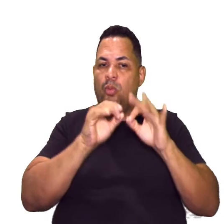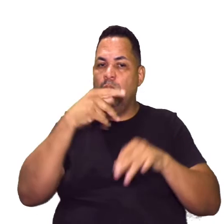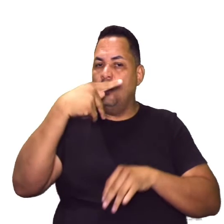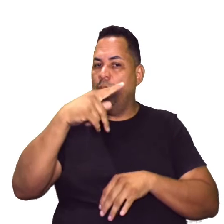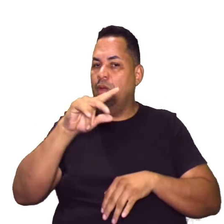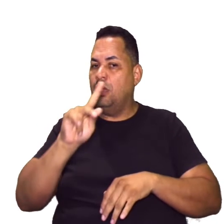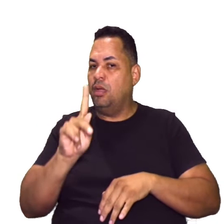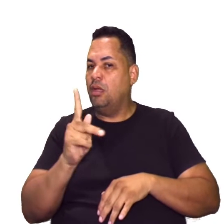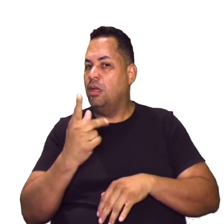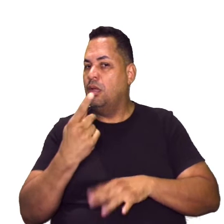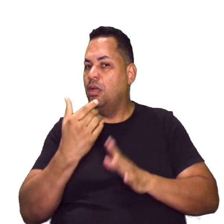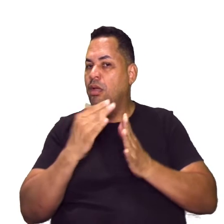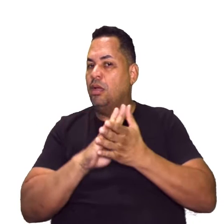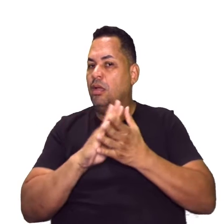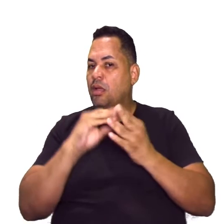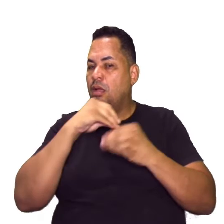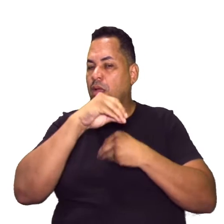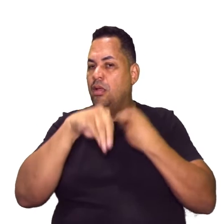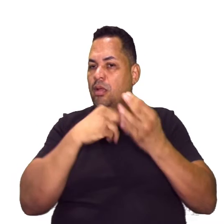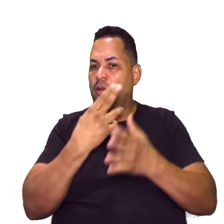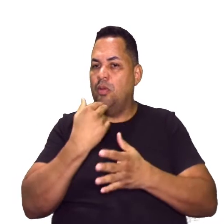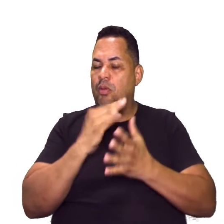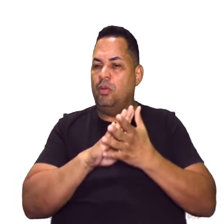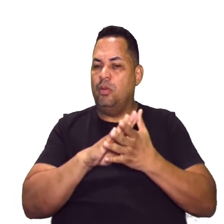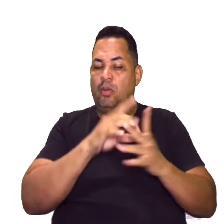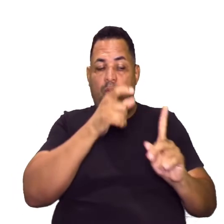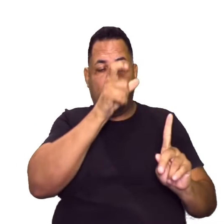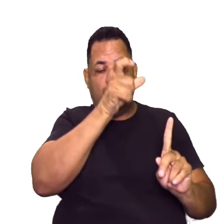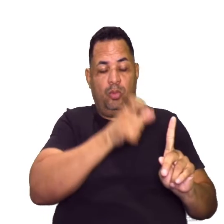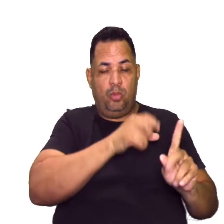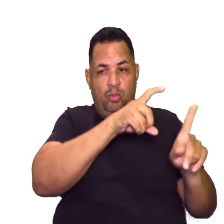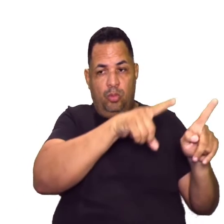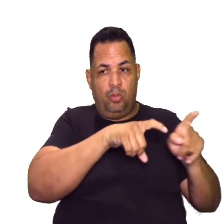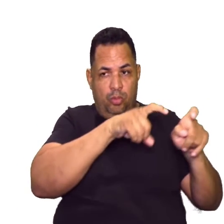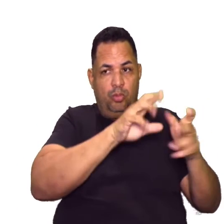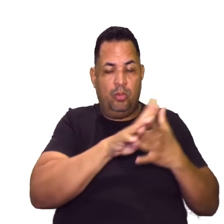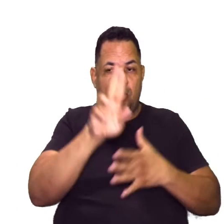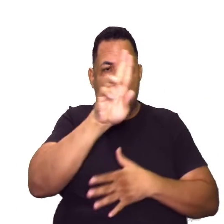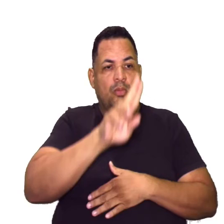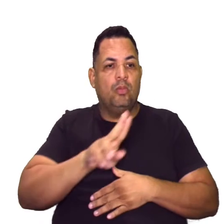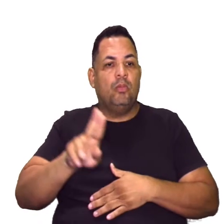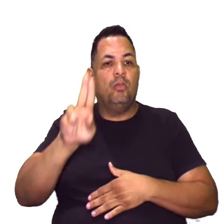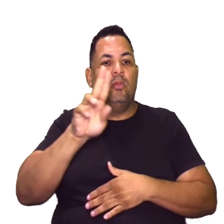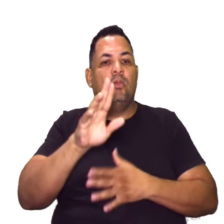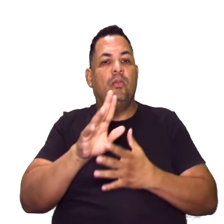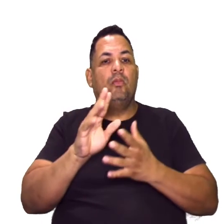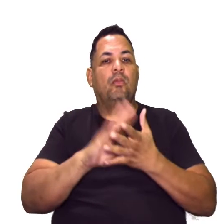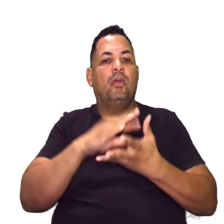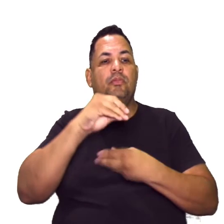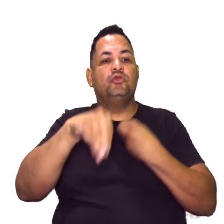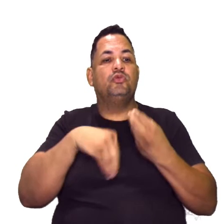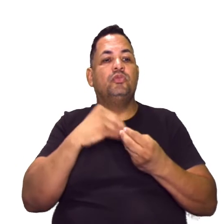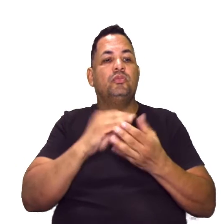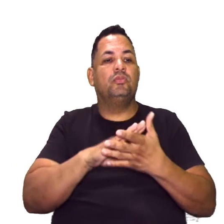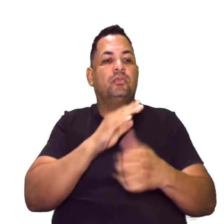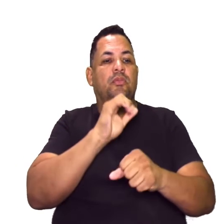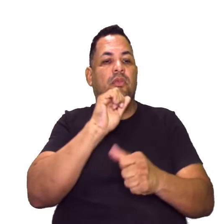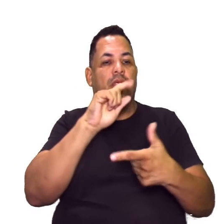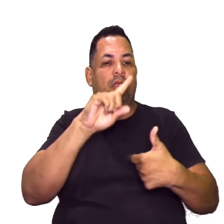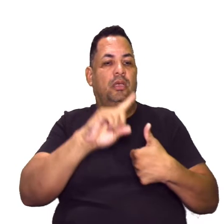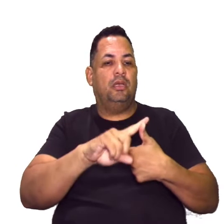solução nutritiva preparada, esse produtor pode empregar uma solução de letra A,